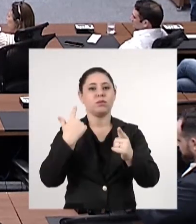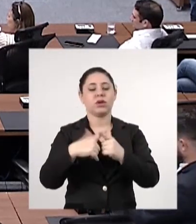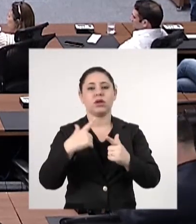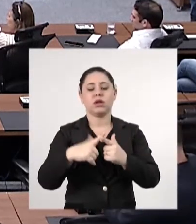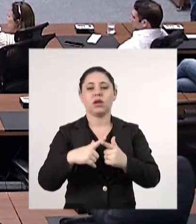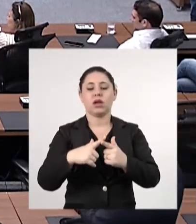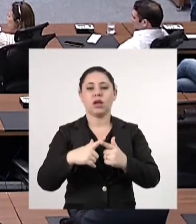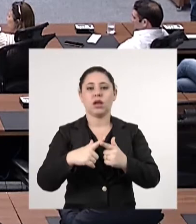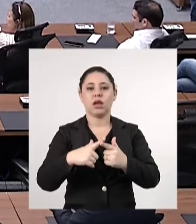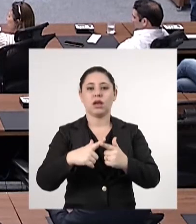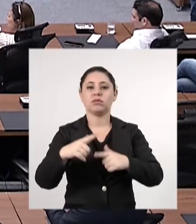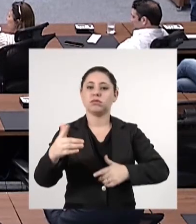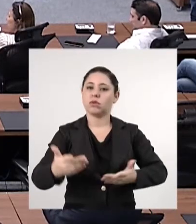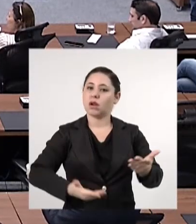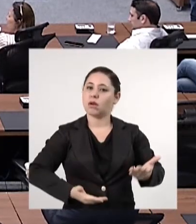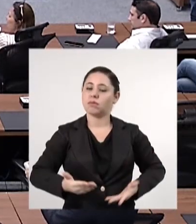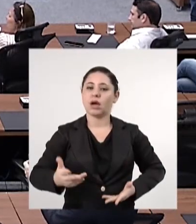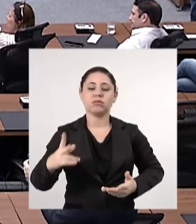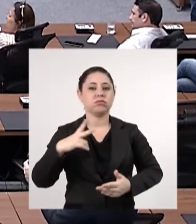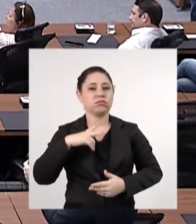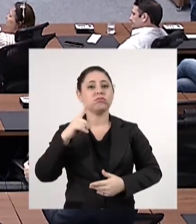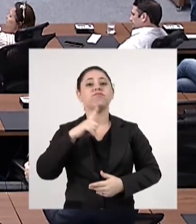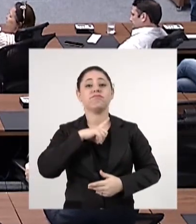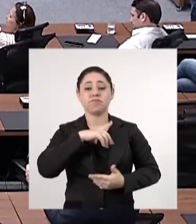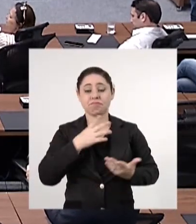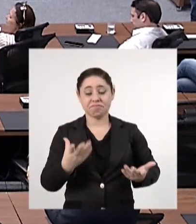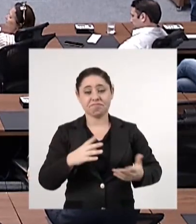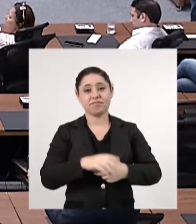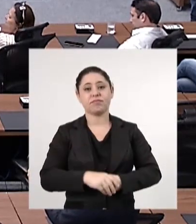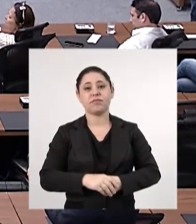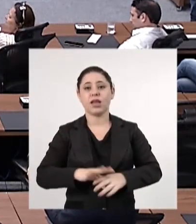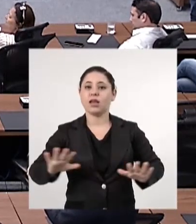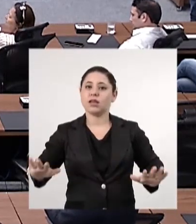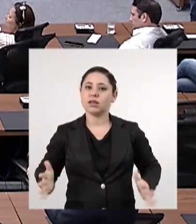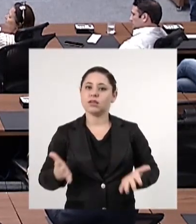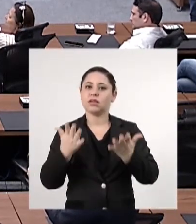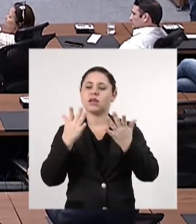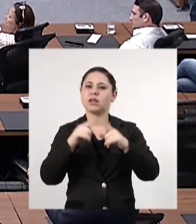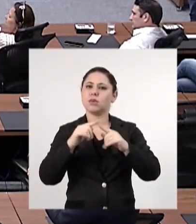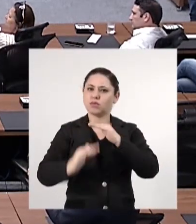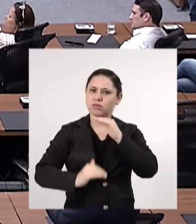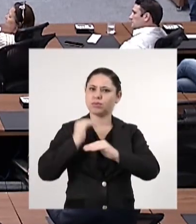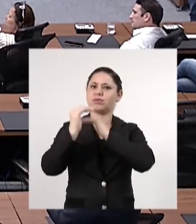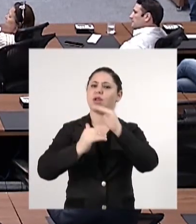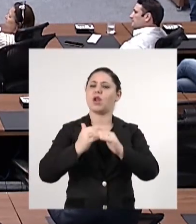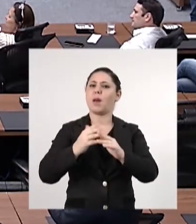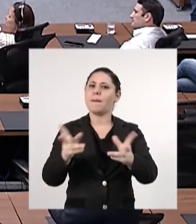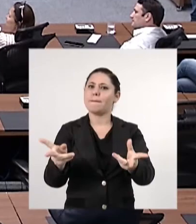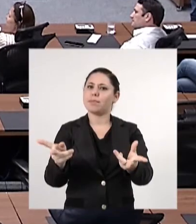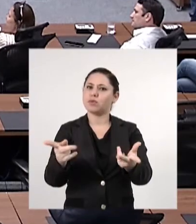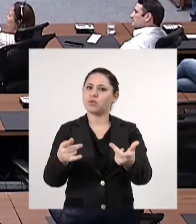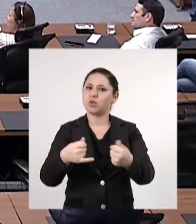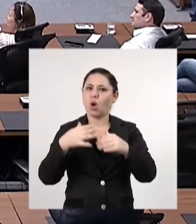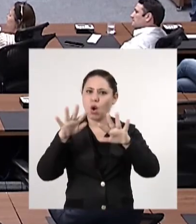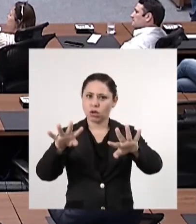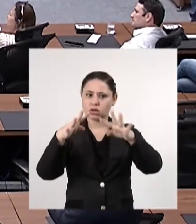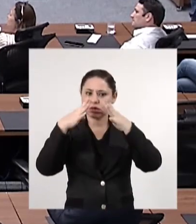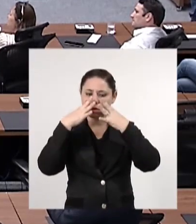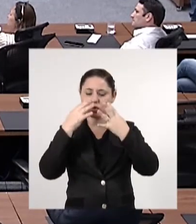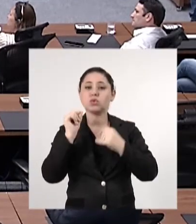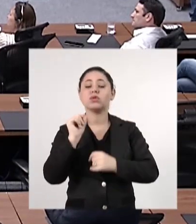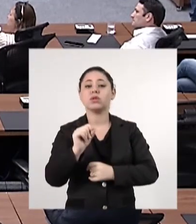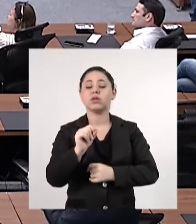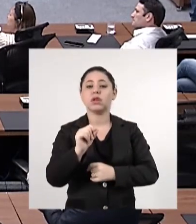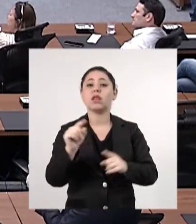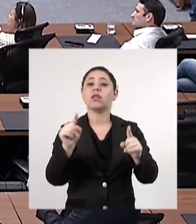privados têm a sua informação eletrônica. Outra coisa, incentivar os avanços na qualidade da atenção, principalmente